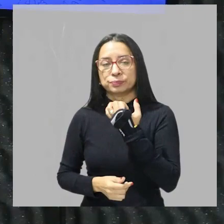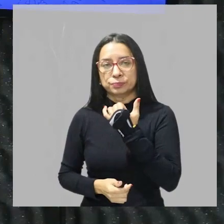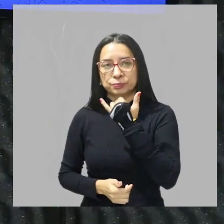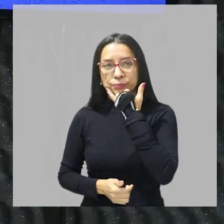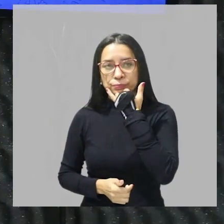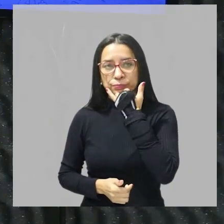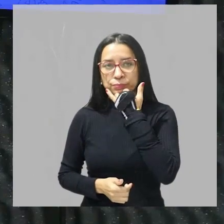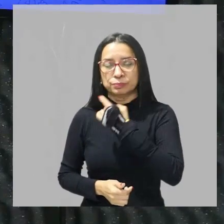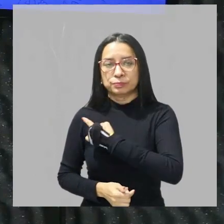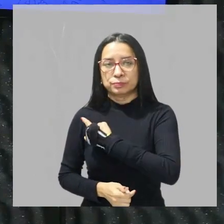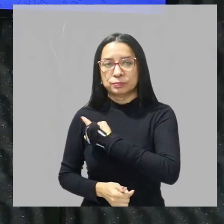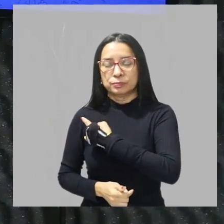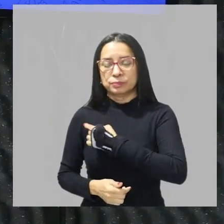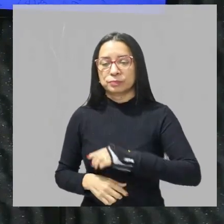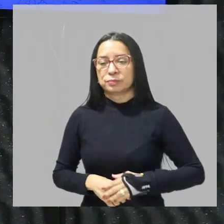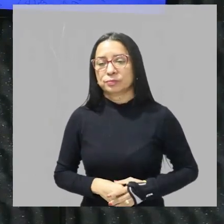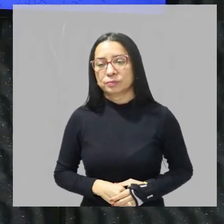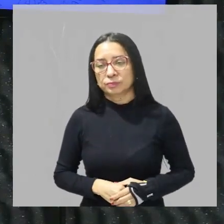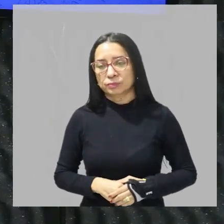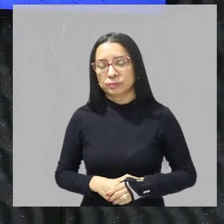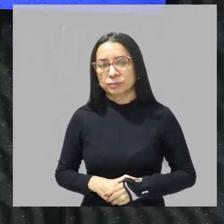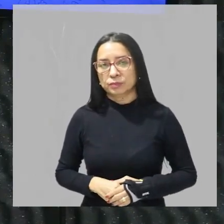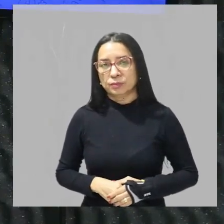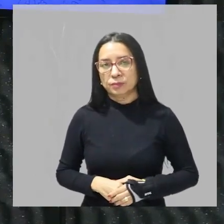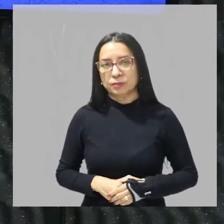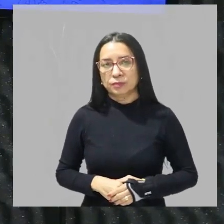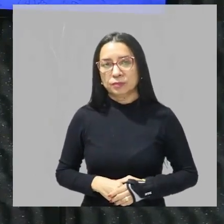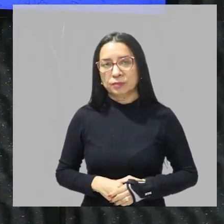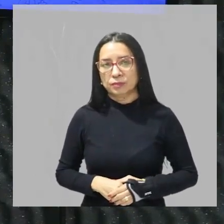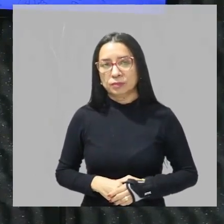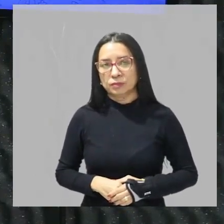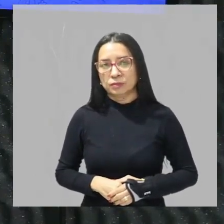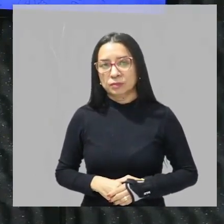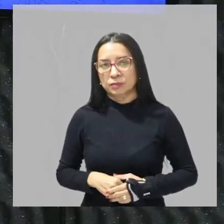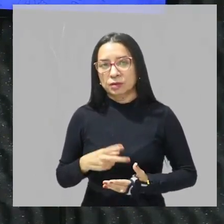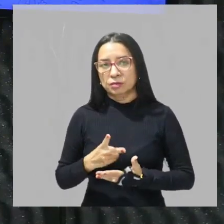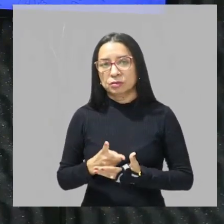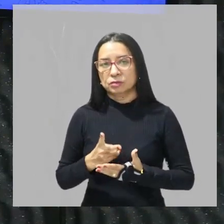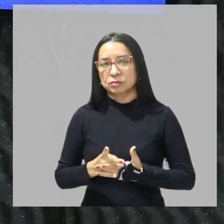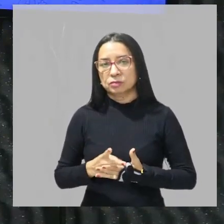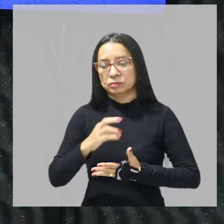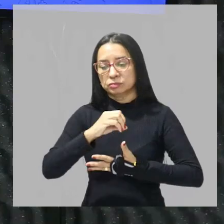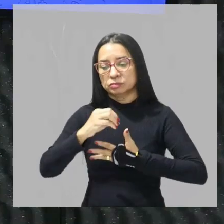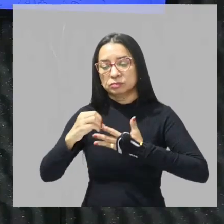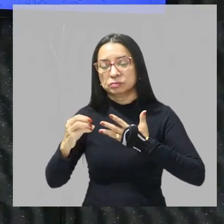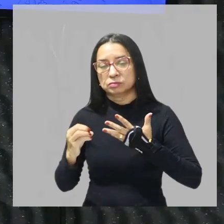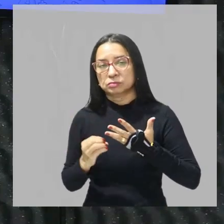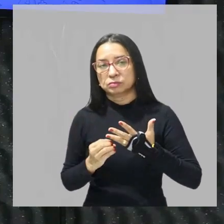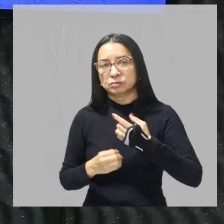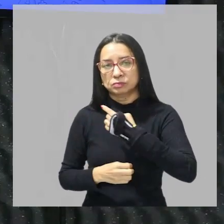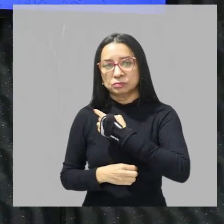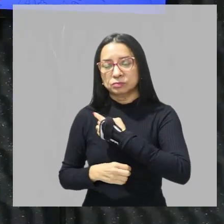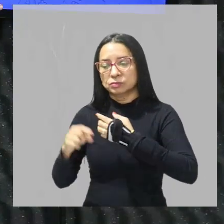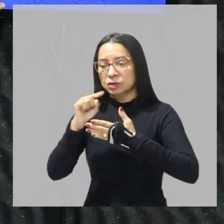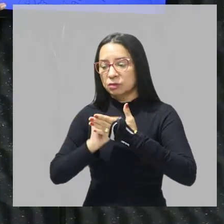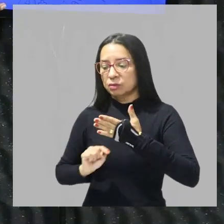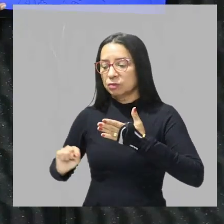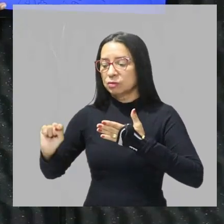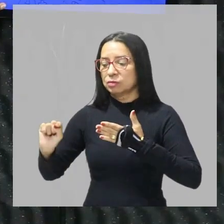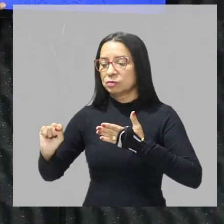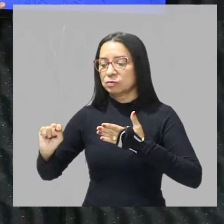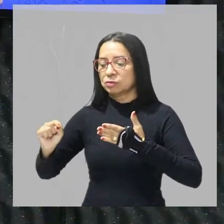do fitoplâncton para o zooplâncton. Vamos seguir essa cadeia aqui, ó. Esse zooplâncton serve de alimento para